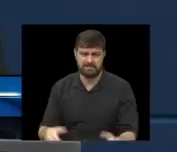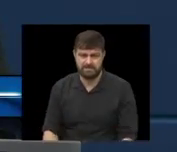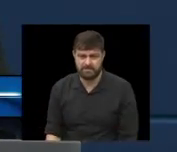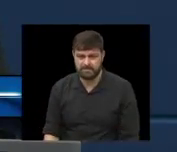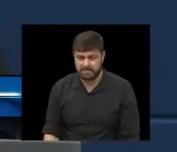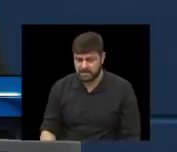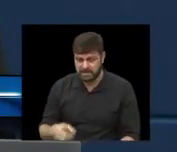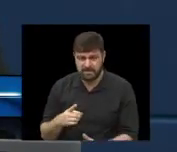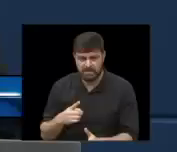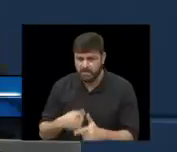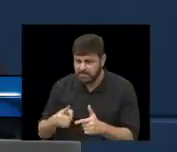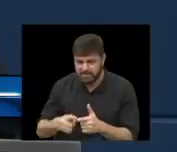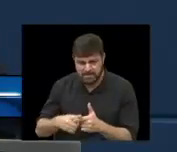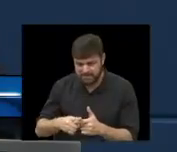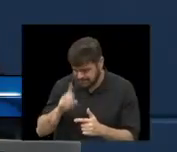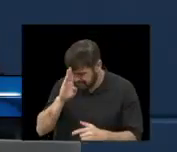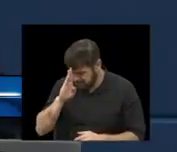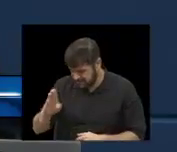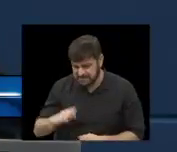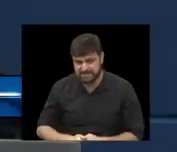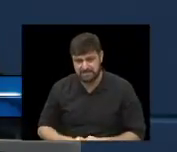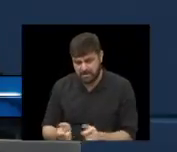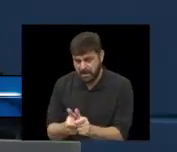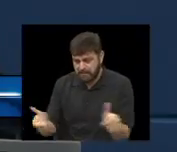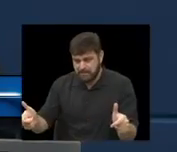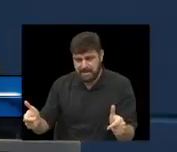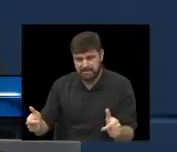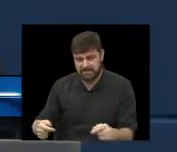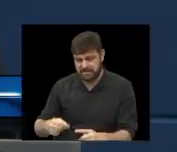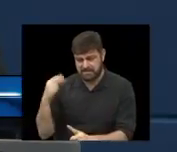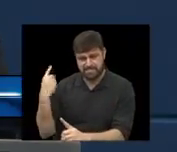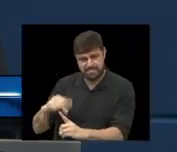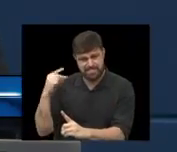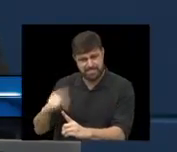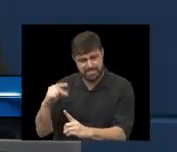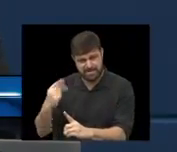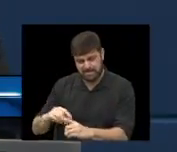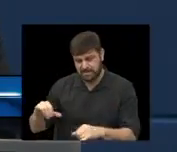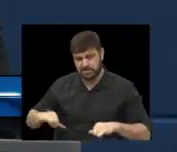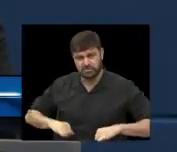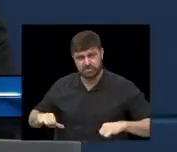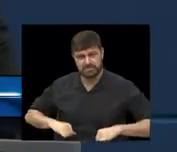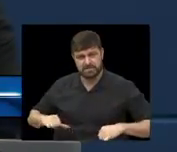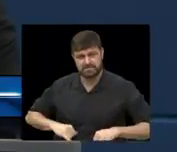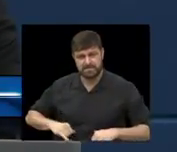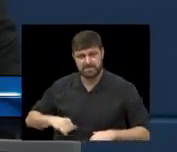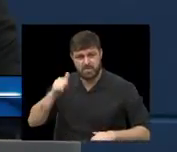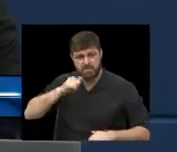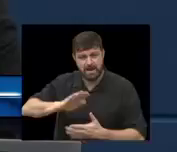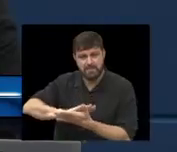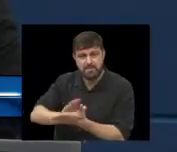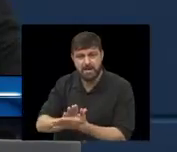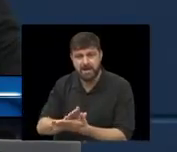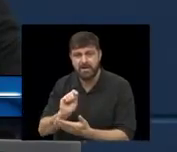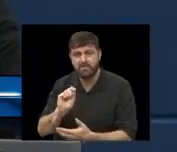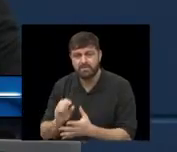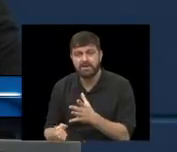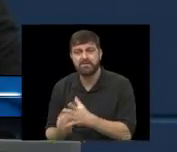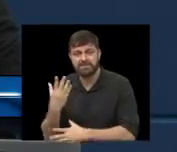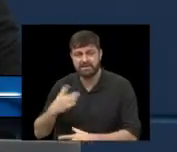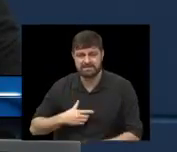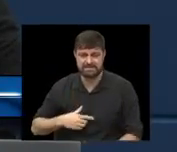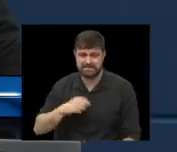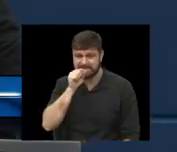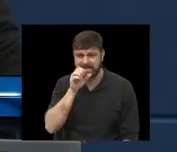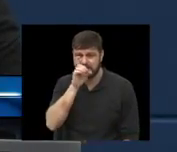grande maior parte dos casos de violência doméstica acontecem exatamente nos finais de semana e à noite.